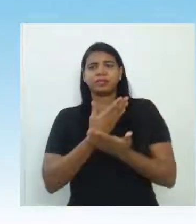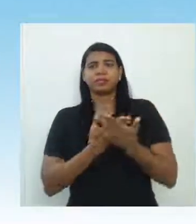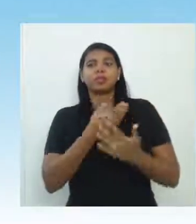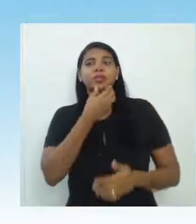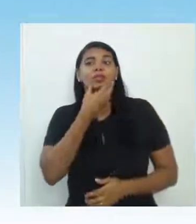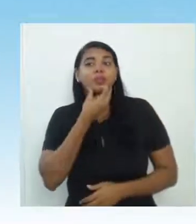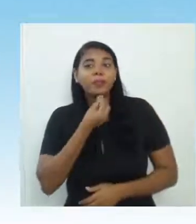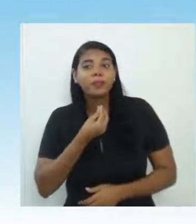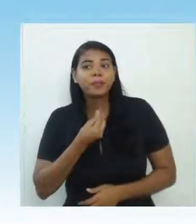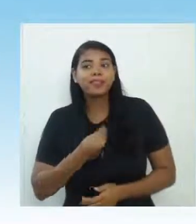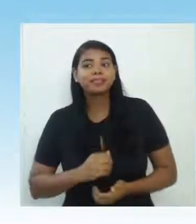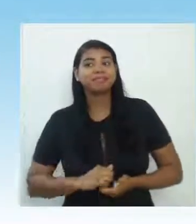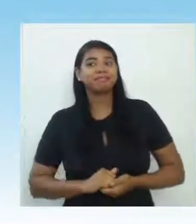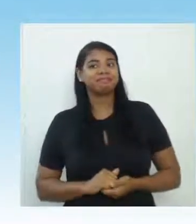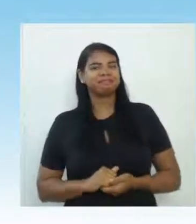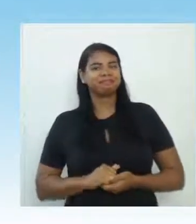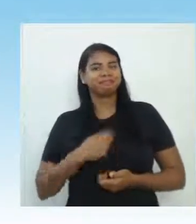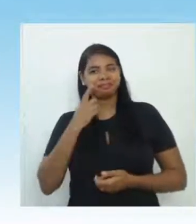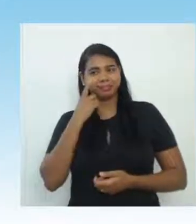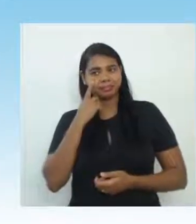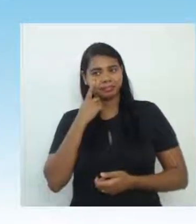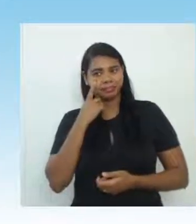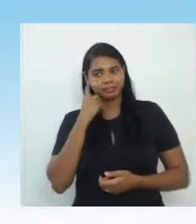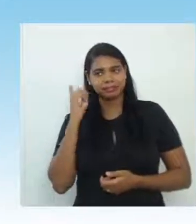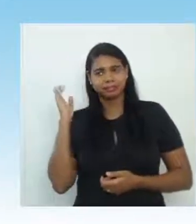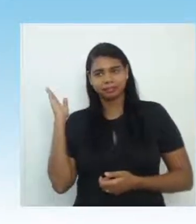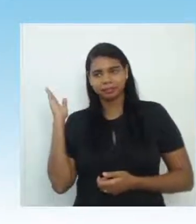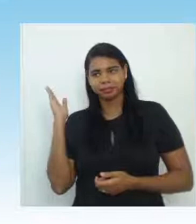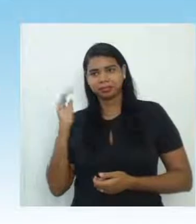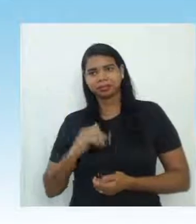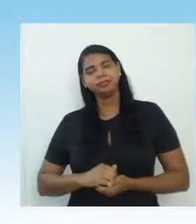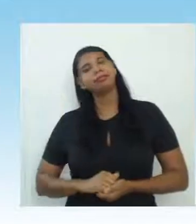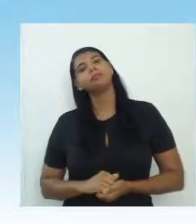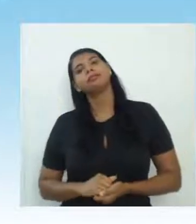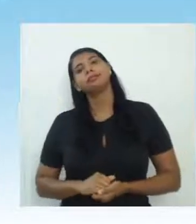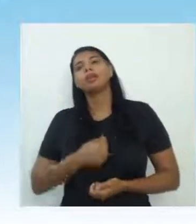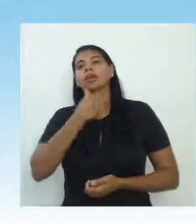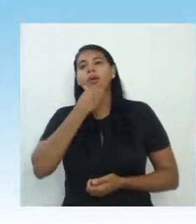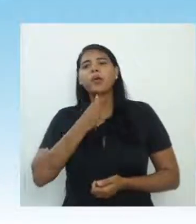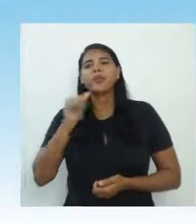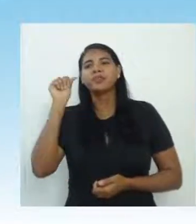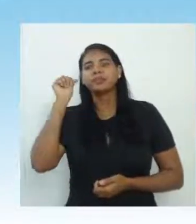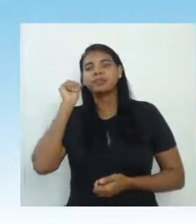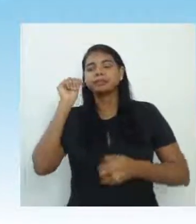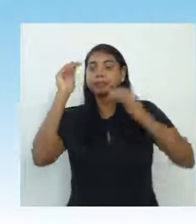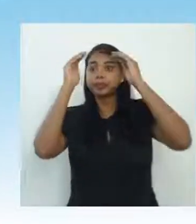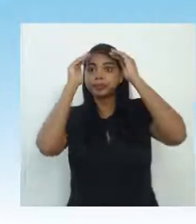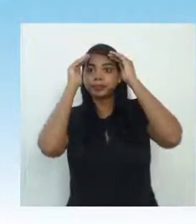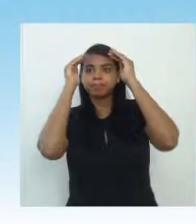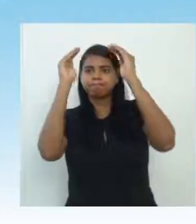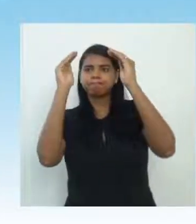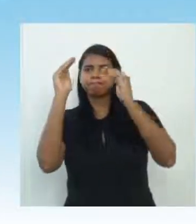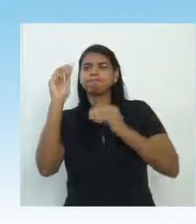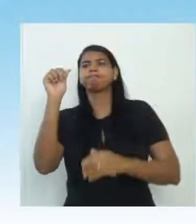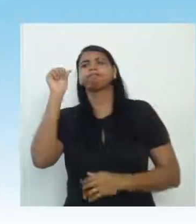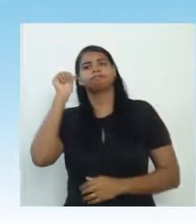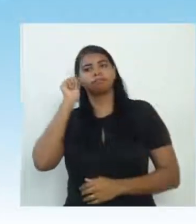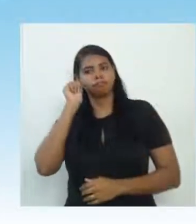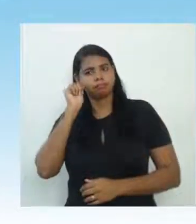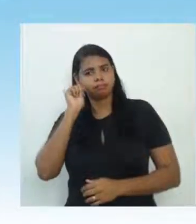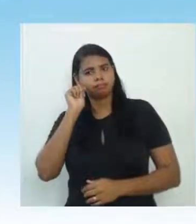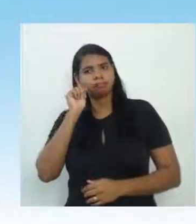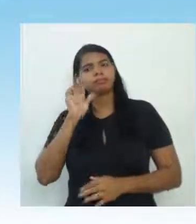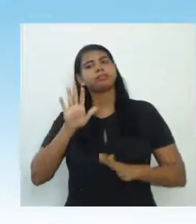aos meninos, porque vejam só, quando eu comecei a ler, eu falei, homens e mulheres, o respeito à mulher. Então,